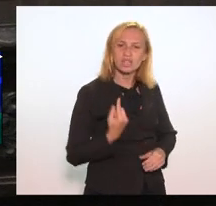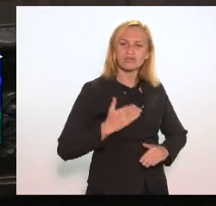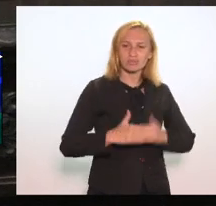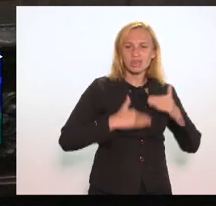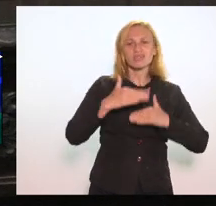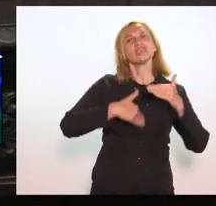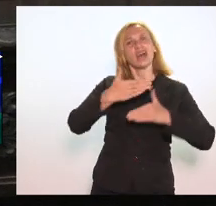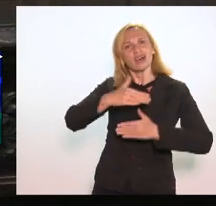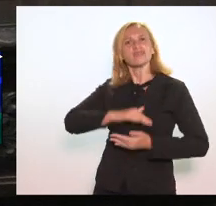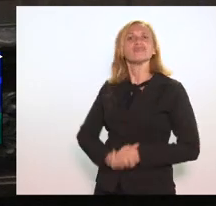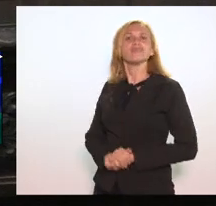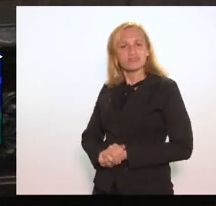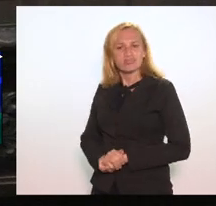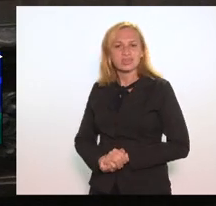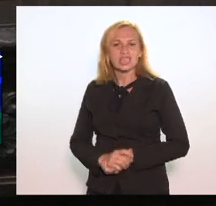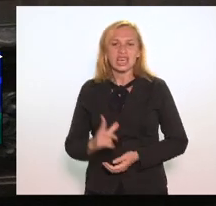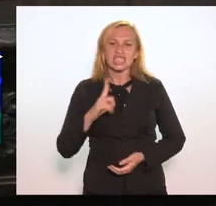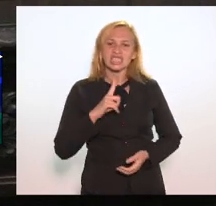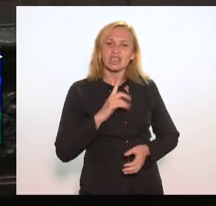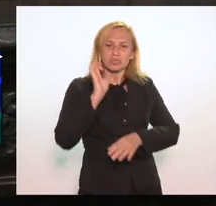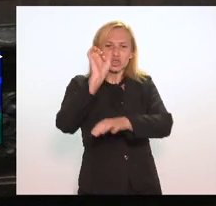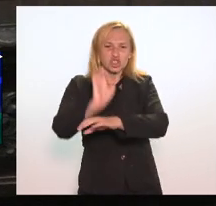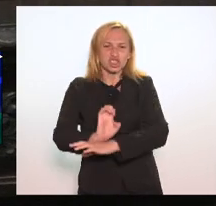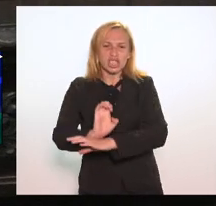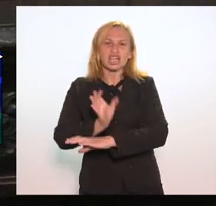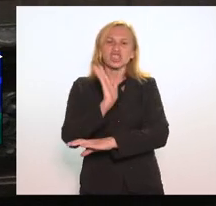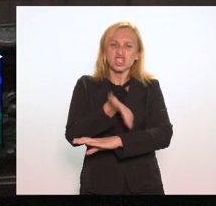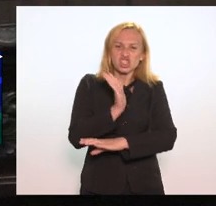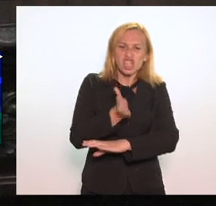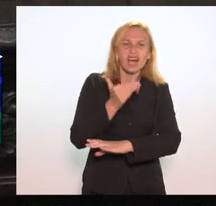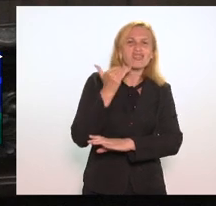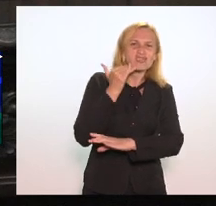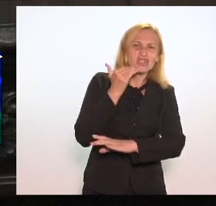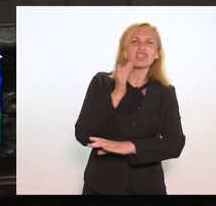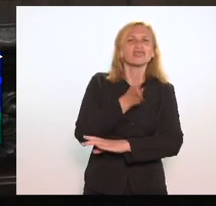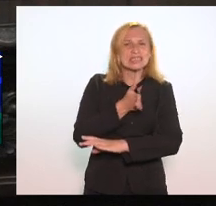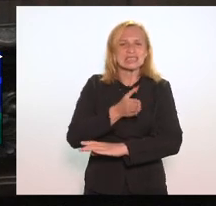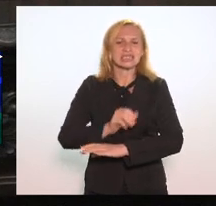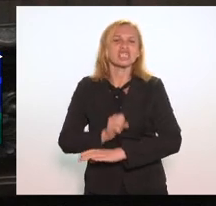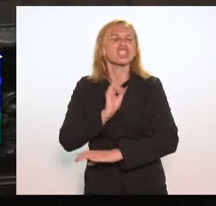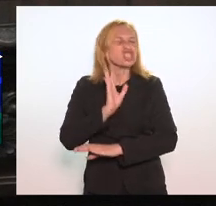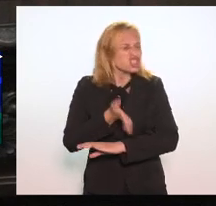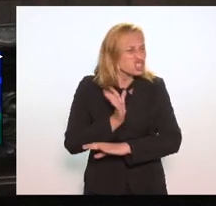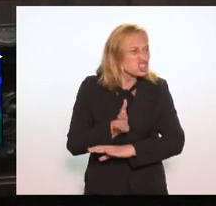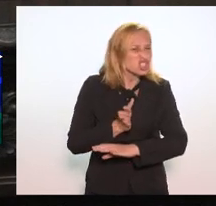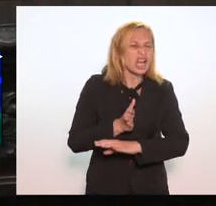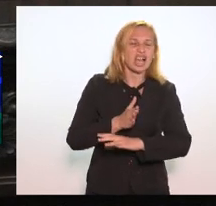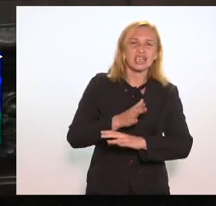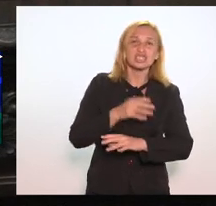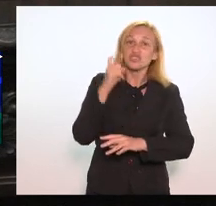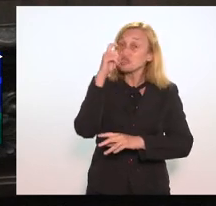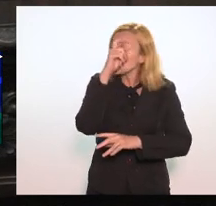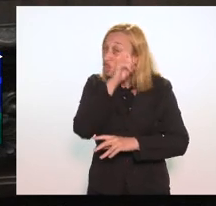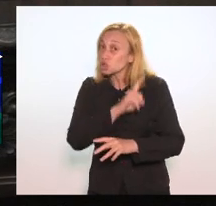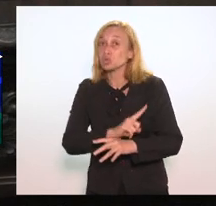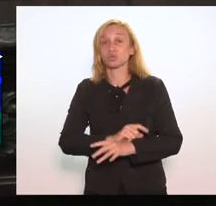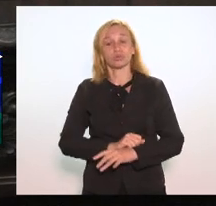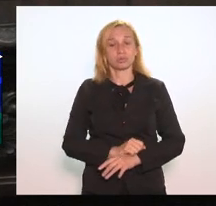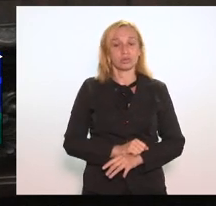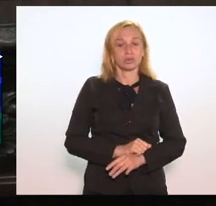avançar temos um estado que já vinha quebrado que já vinha cambaleando